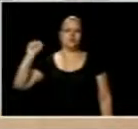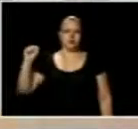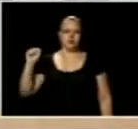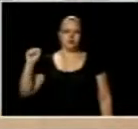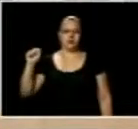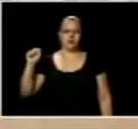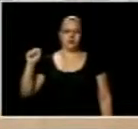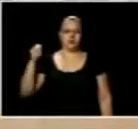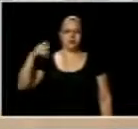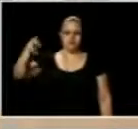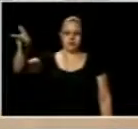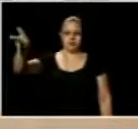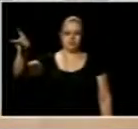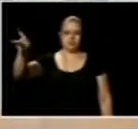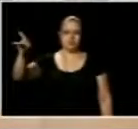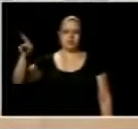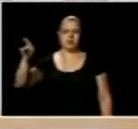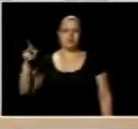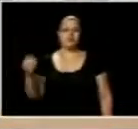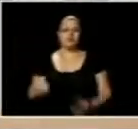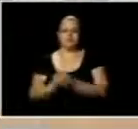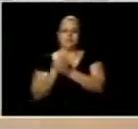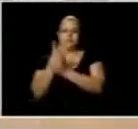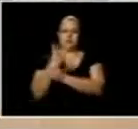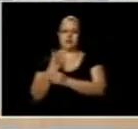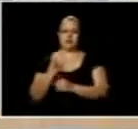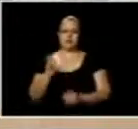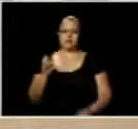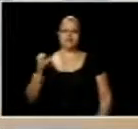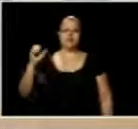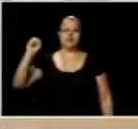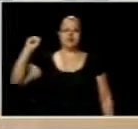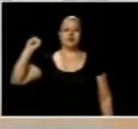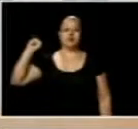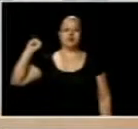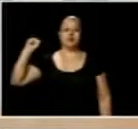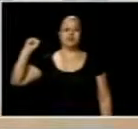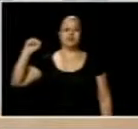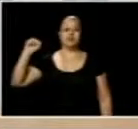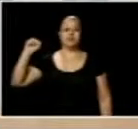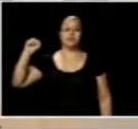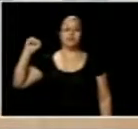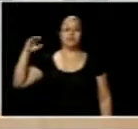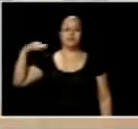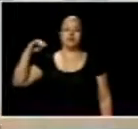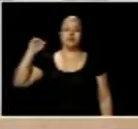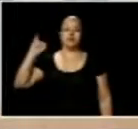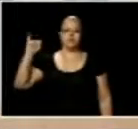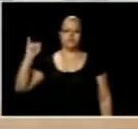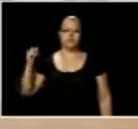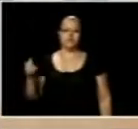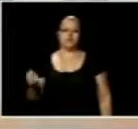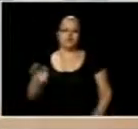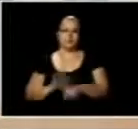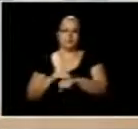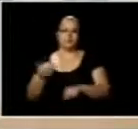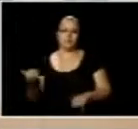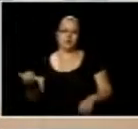nada. Você fazer propaganda do que não existe é muito ruim. O que o prefeito tem que fazer é colocar